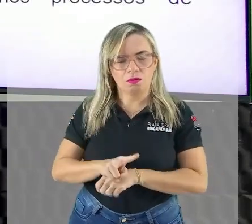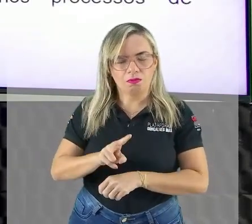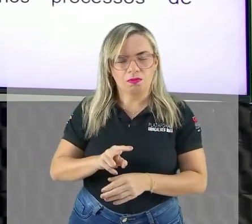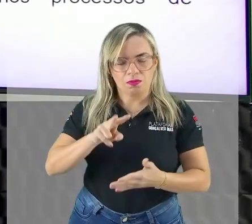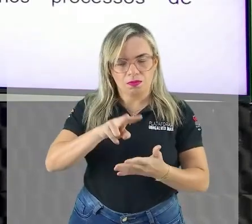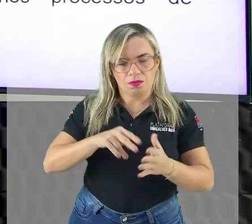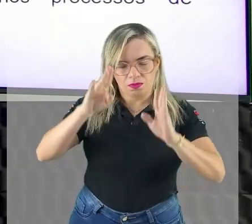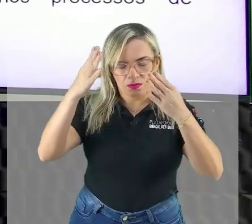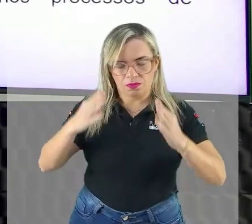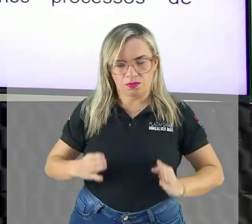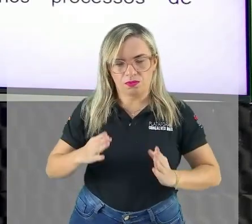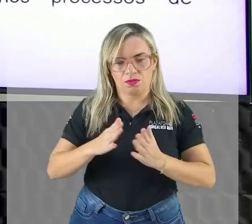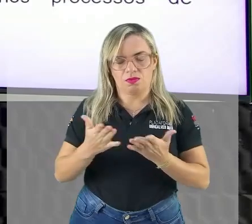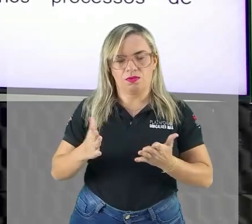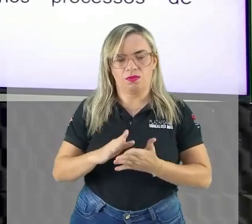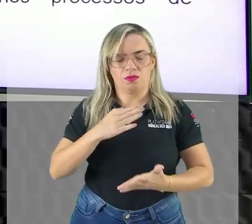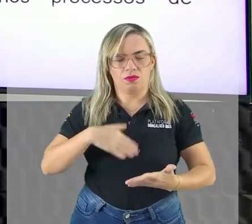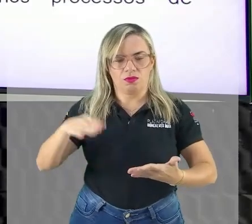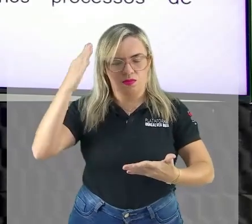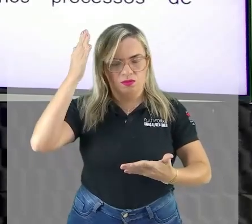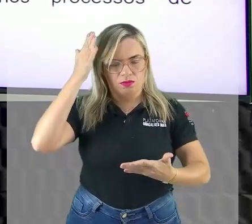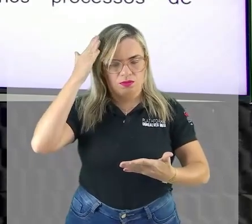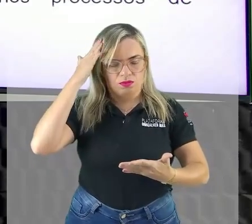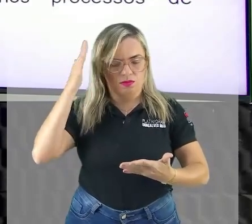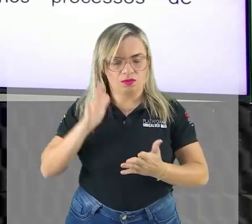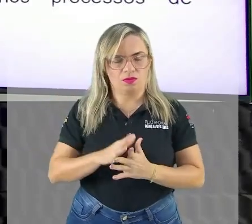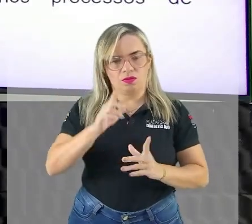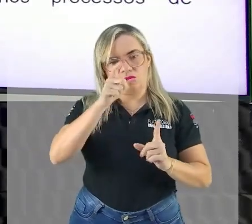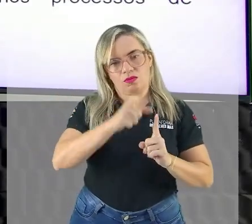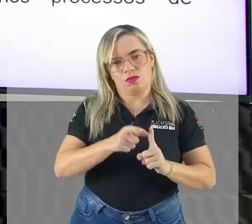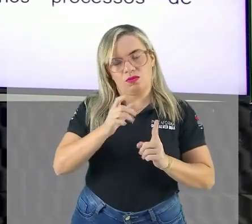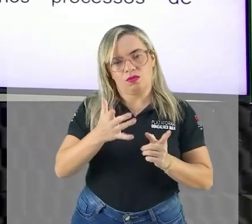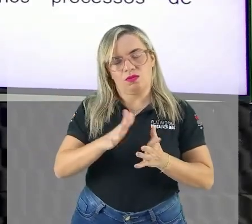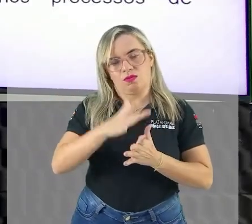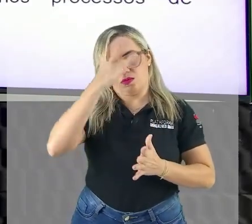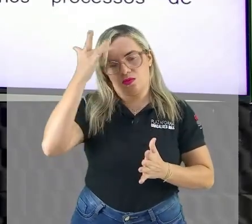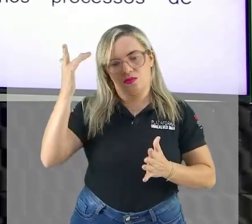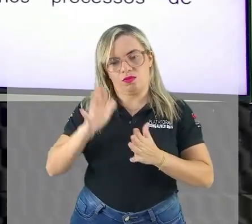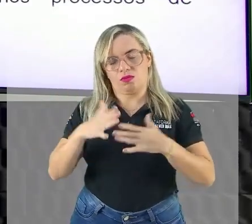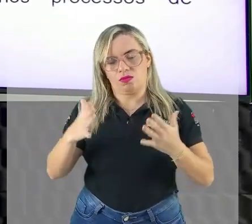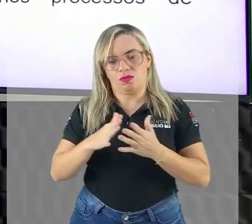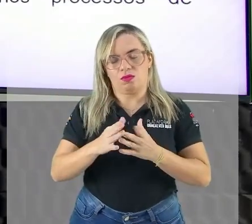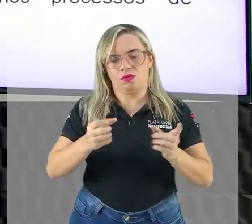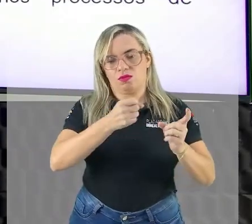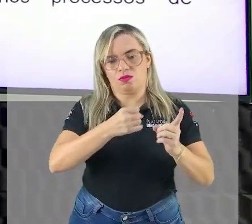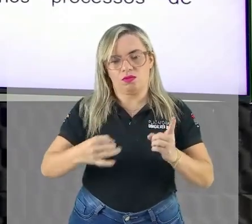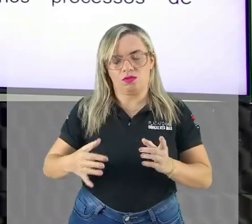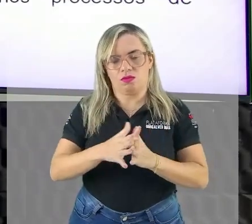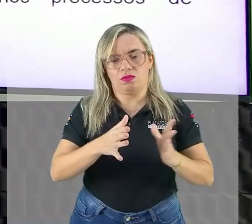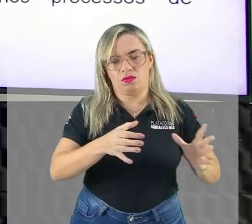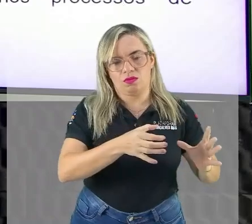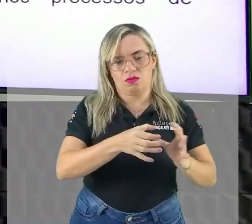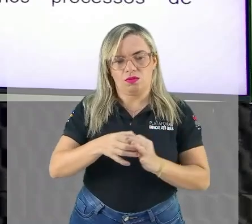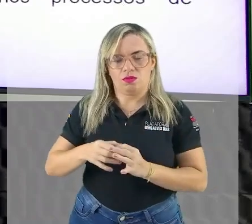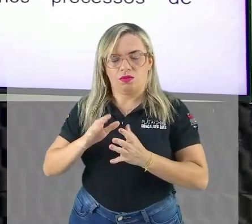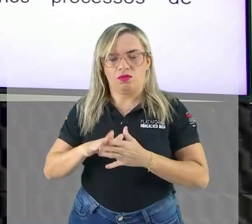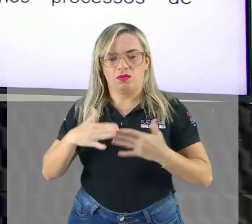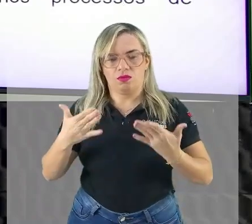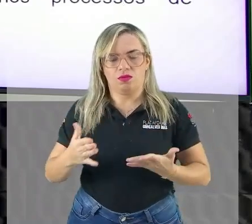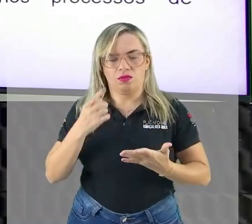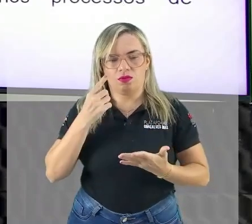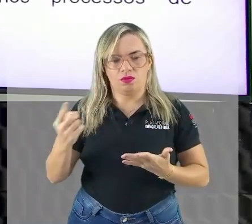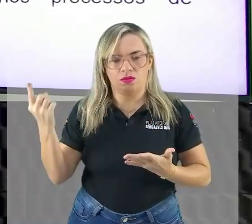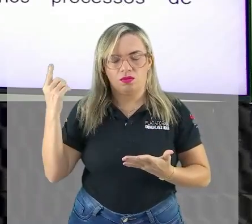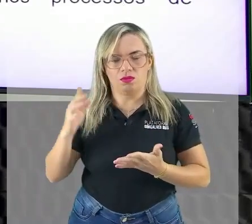texto referente a esses sujeitos, né, que estão sendo descritos nesse contexto aqui. Aí a gente